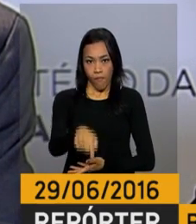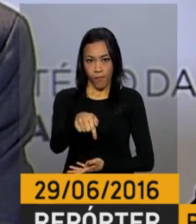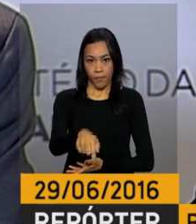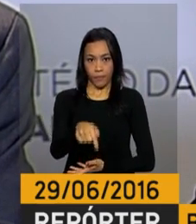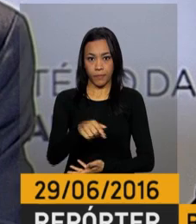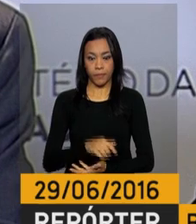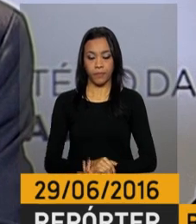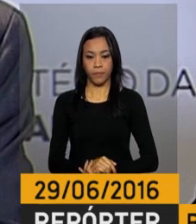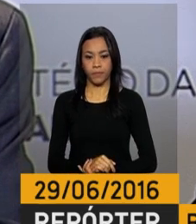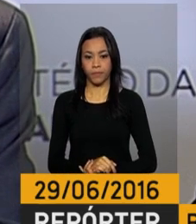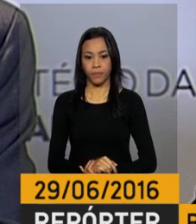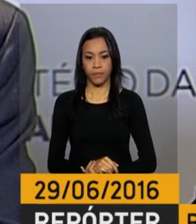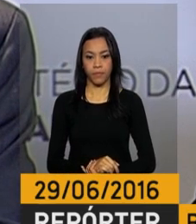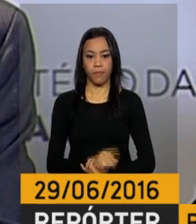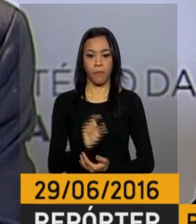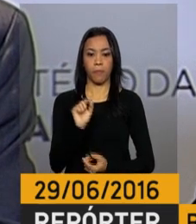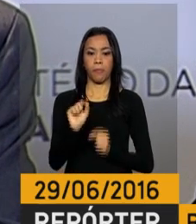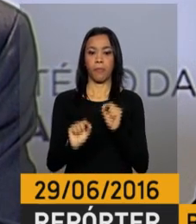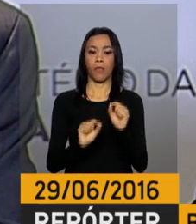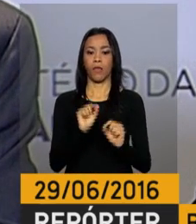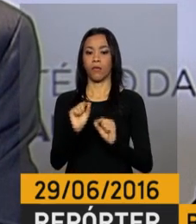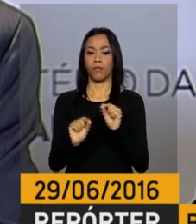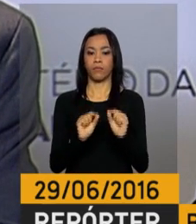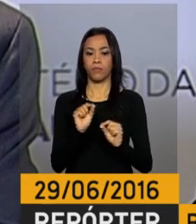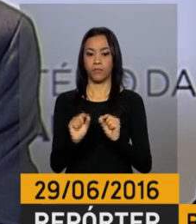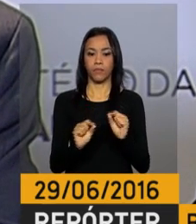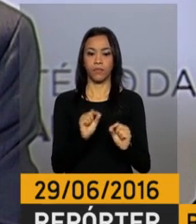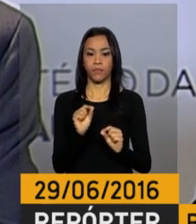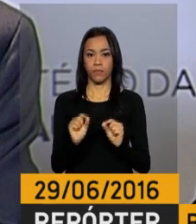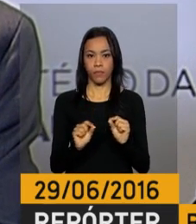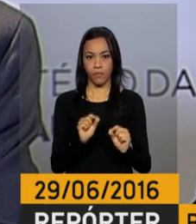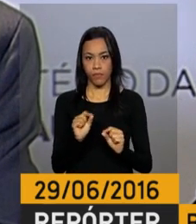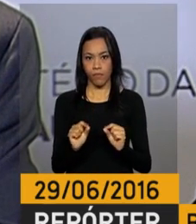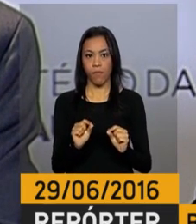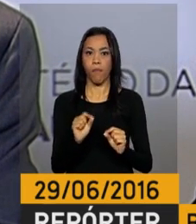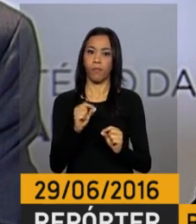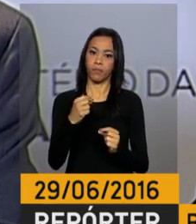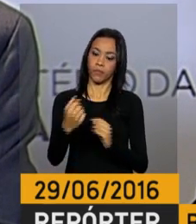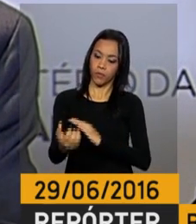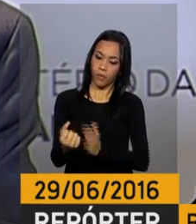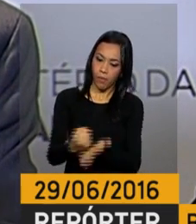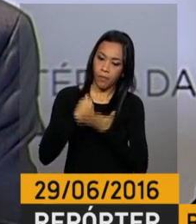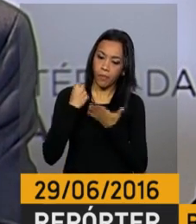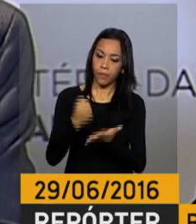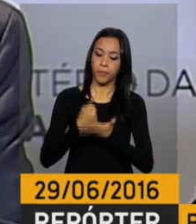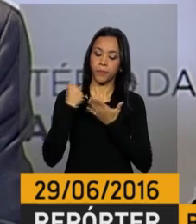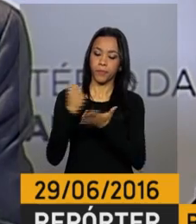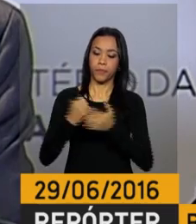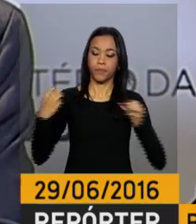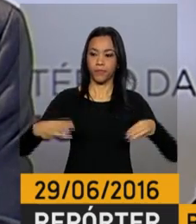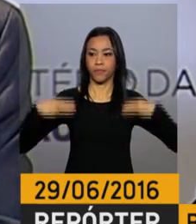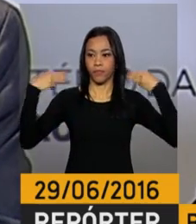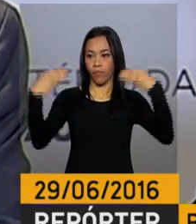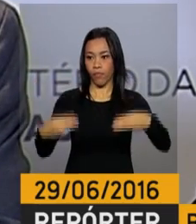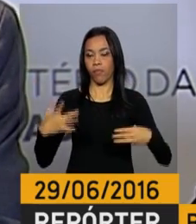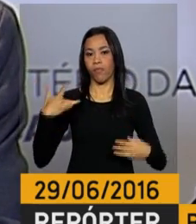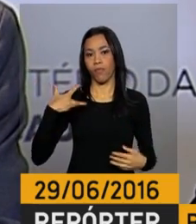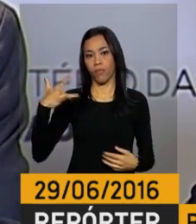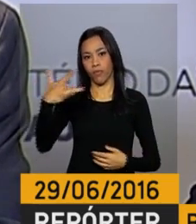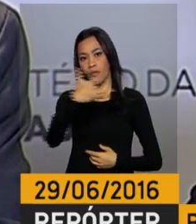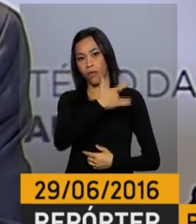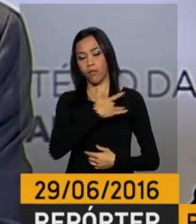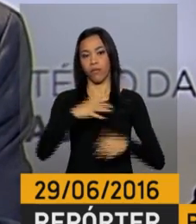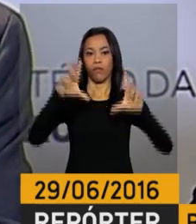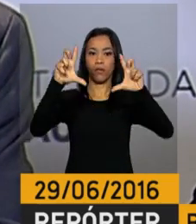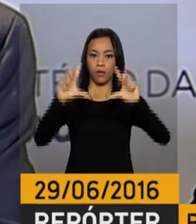eh em colaboração com colaborando com o Ministério de Saúde na redução deste